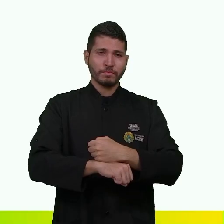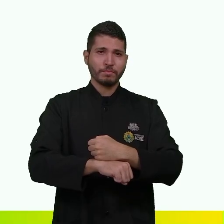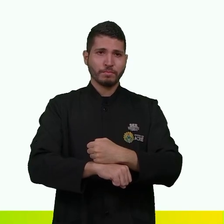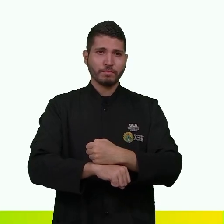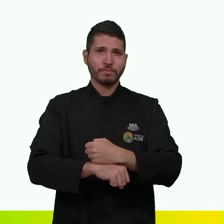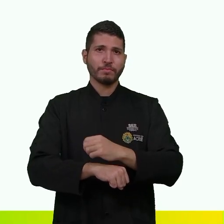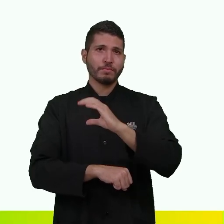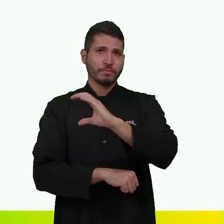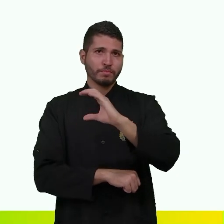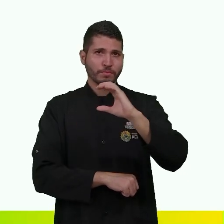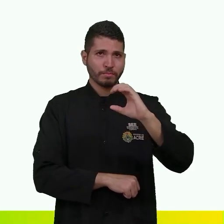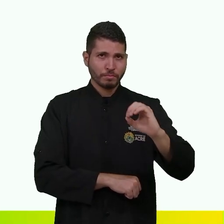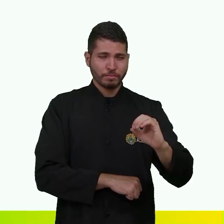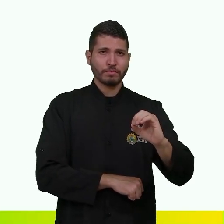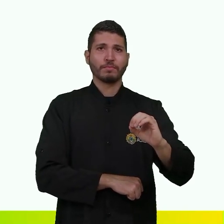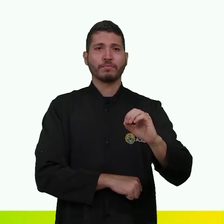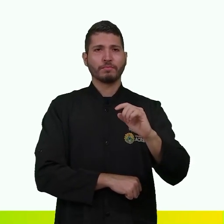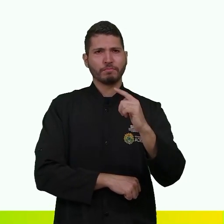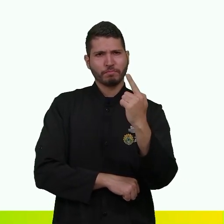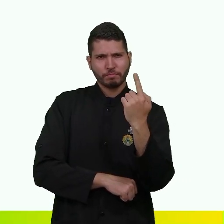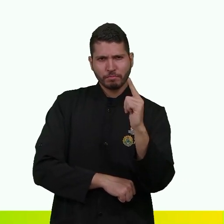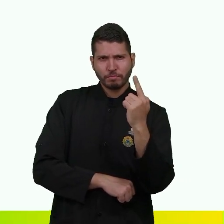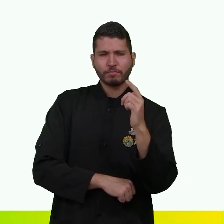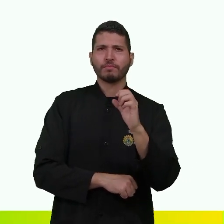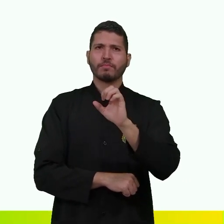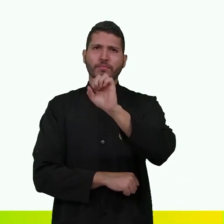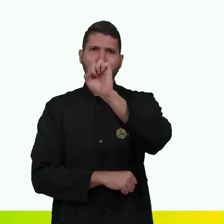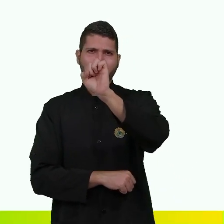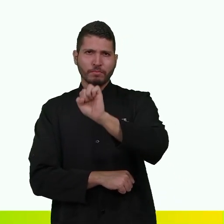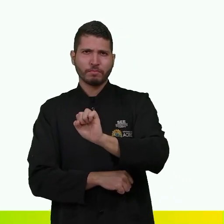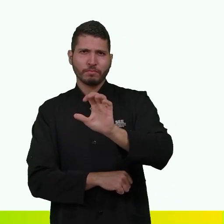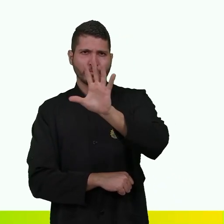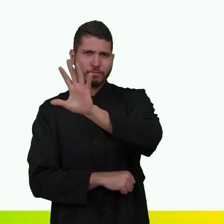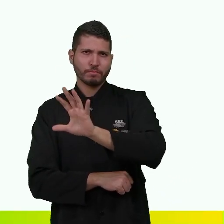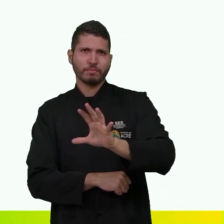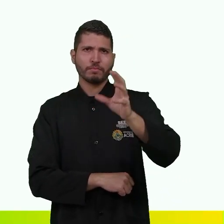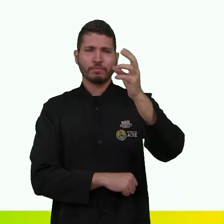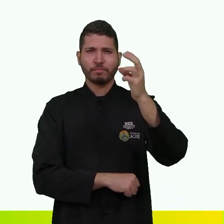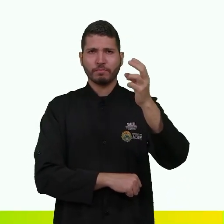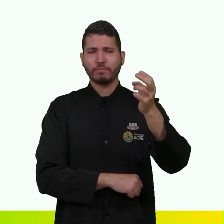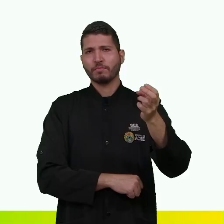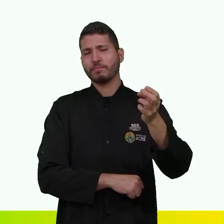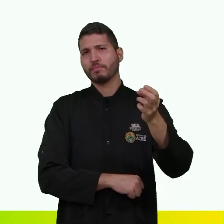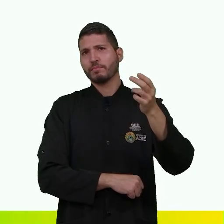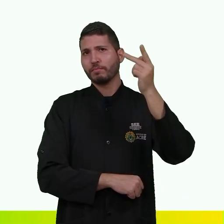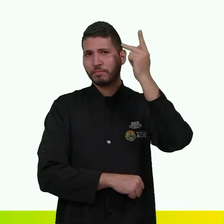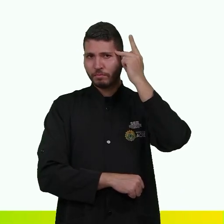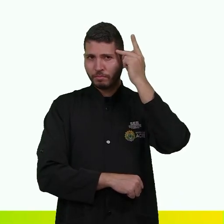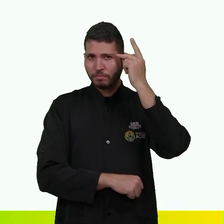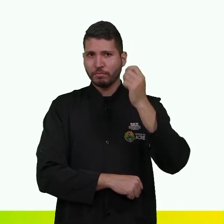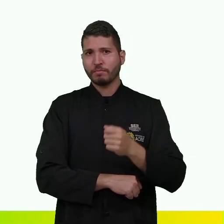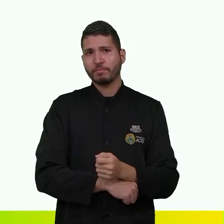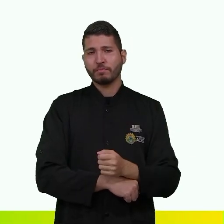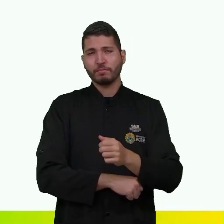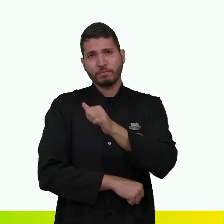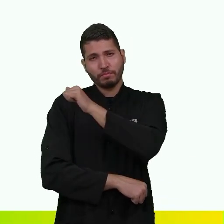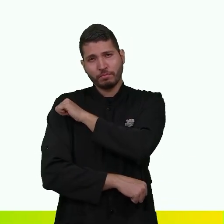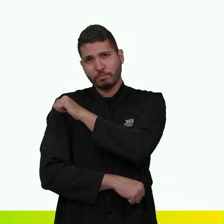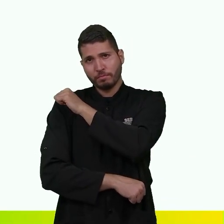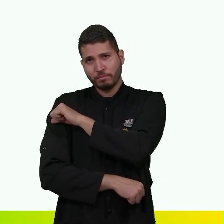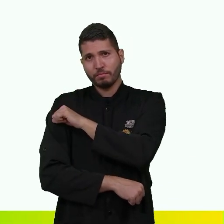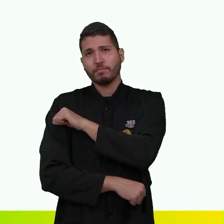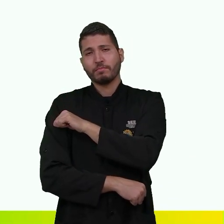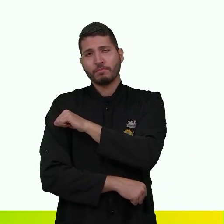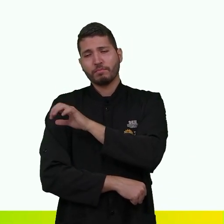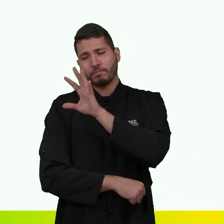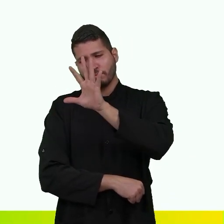centro-oeste goiano e esse sudeste paulista mineiro e do Rio de Janeiro aí, foram